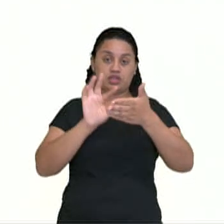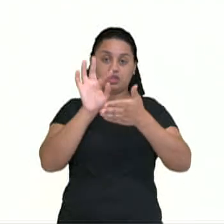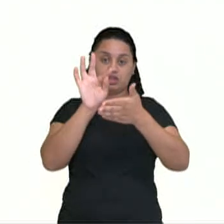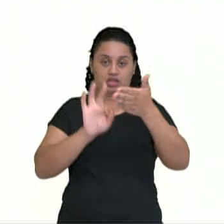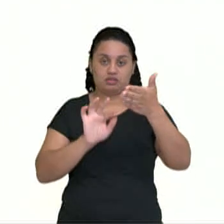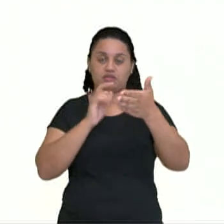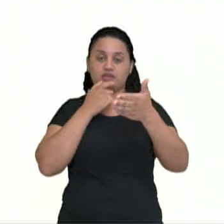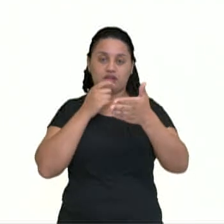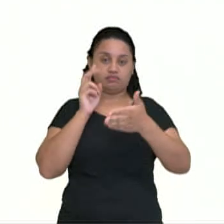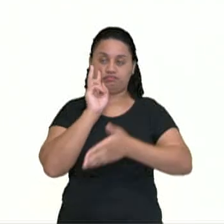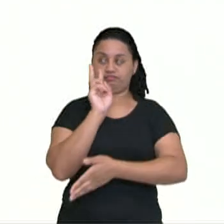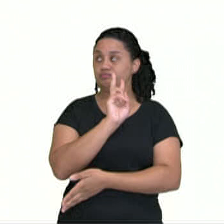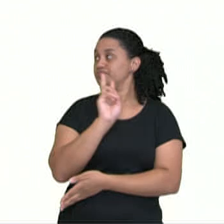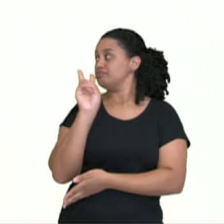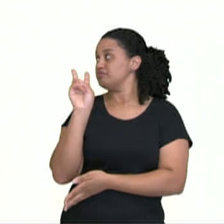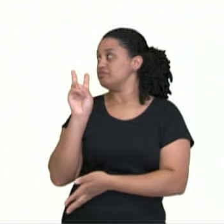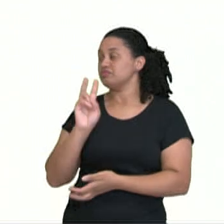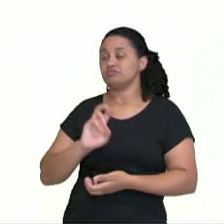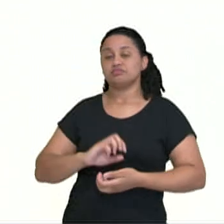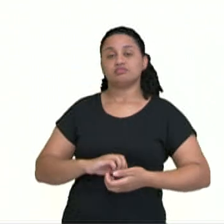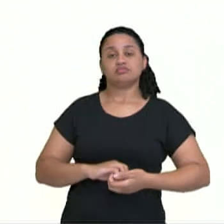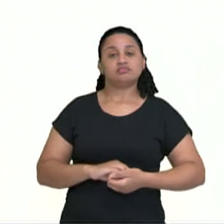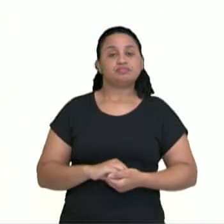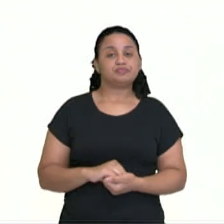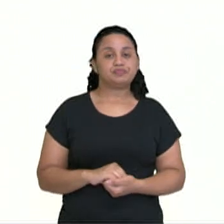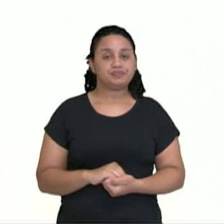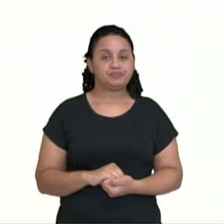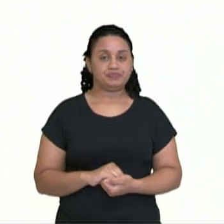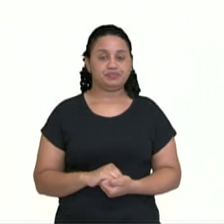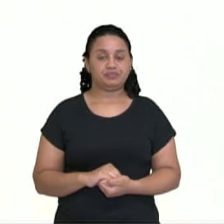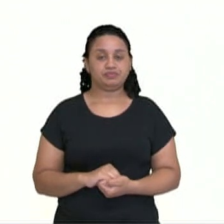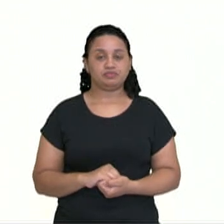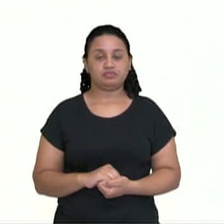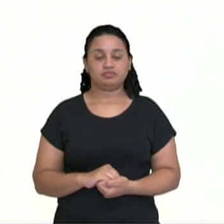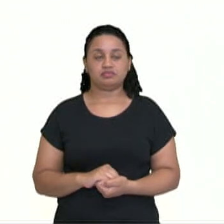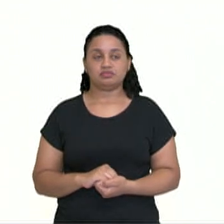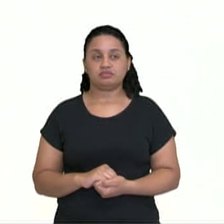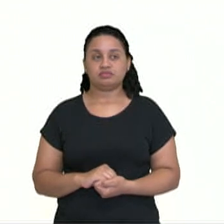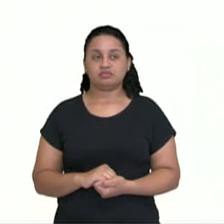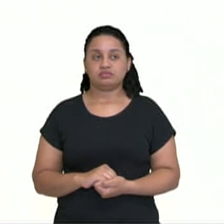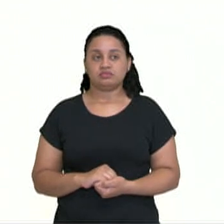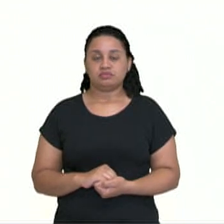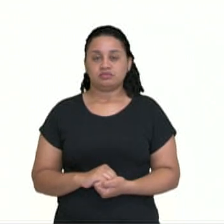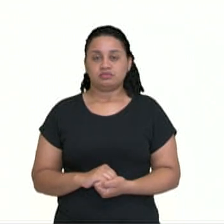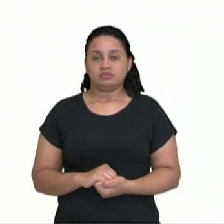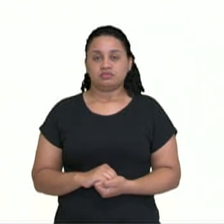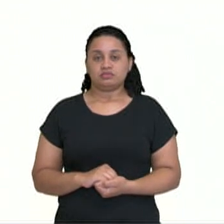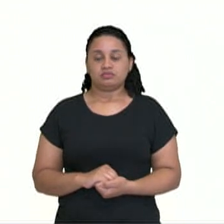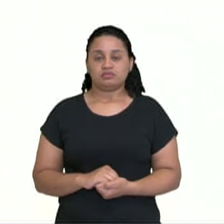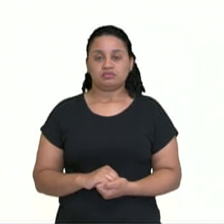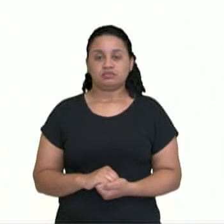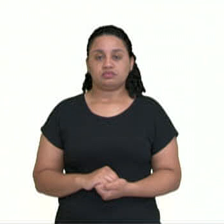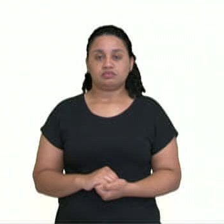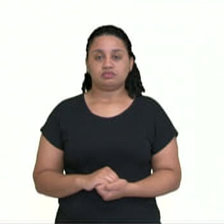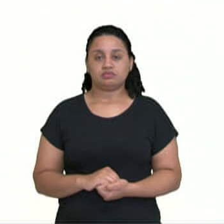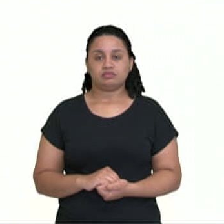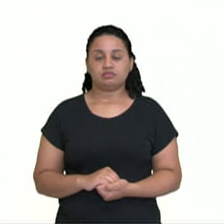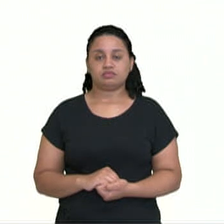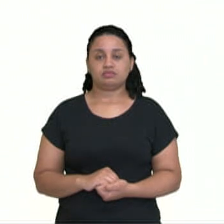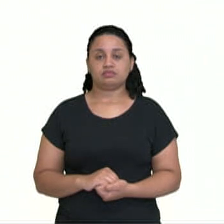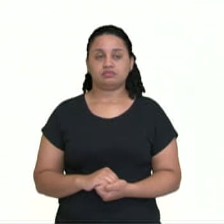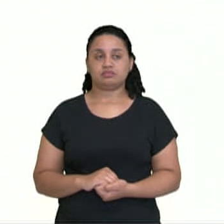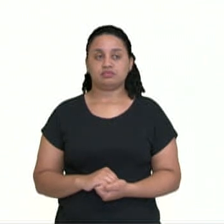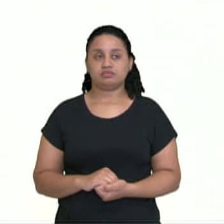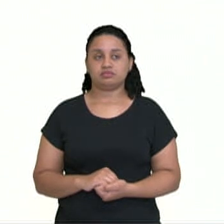at a roadside garage, a petrol pump attendant was filling a customer's car